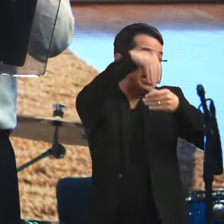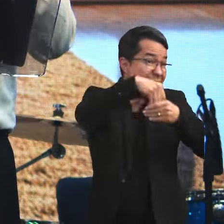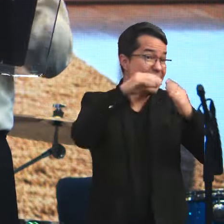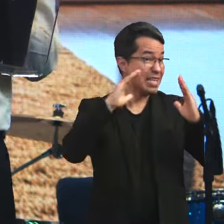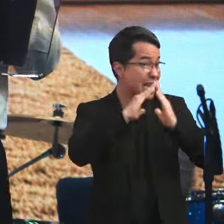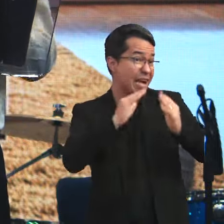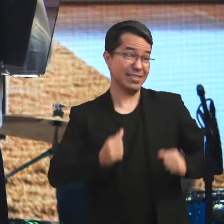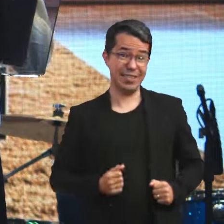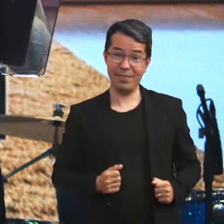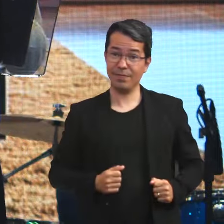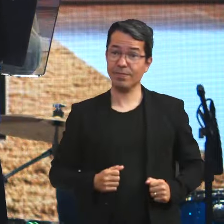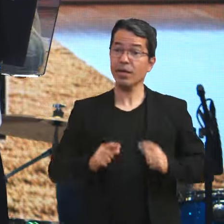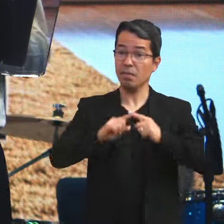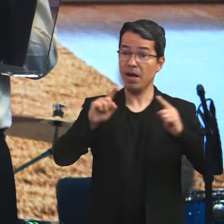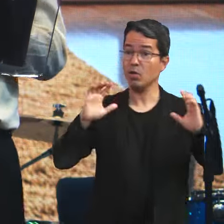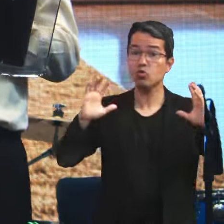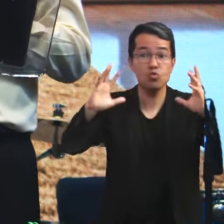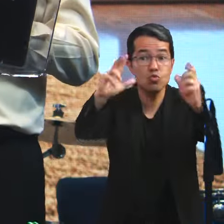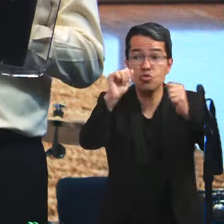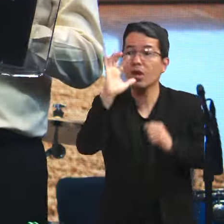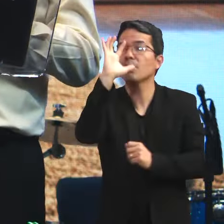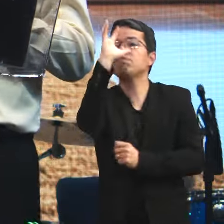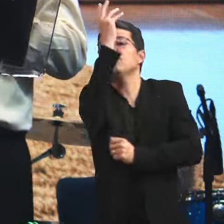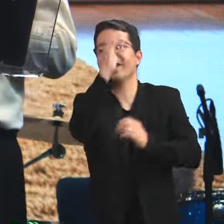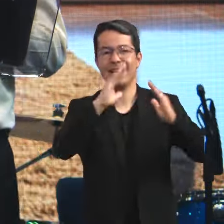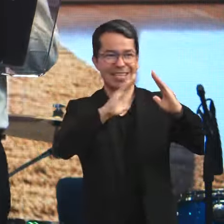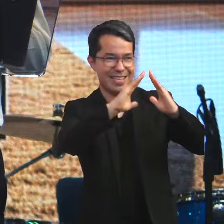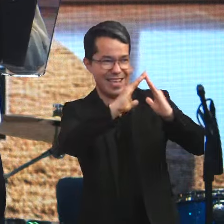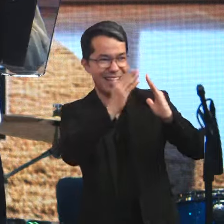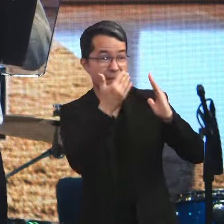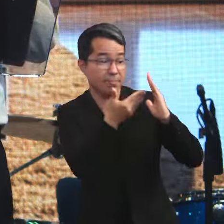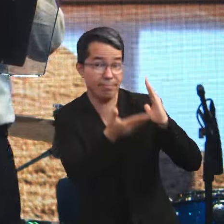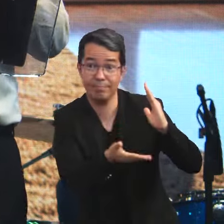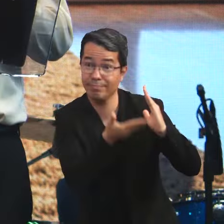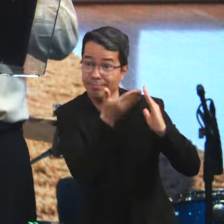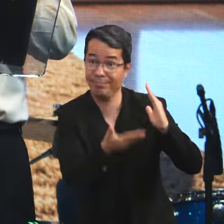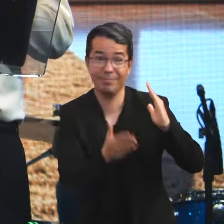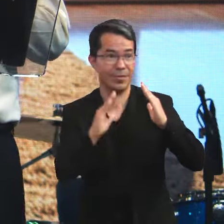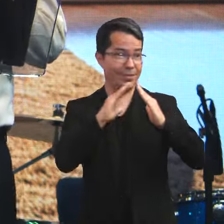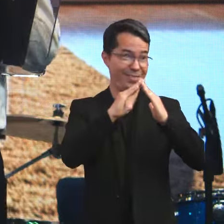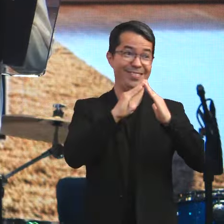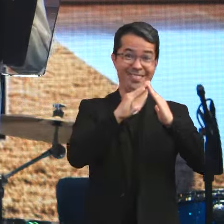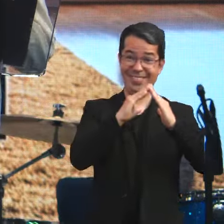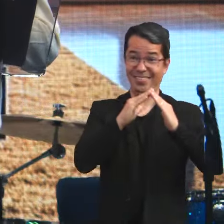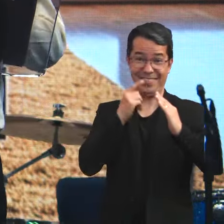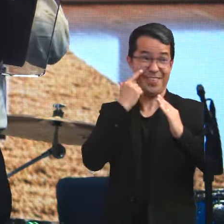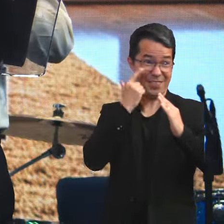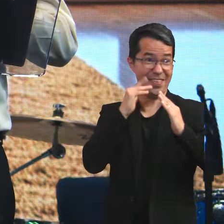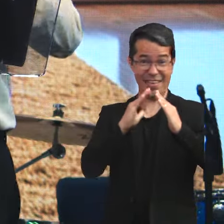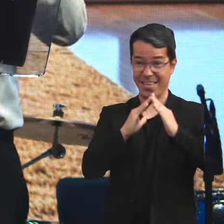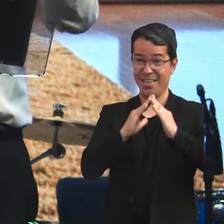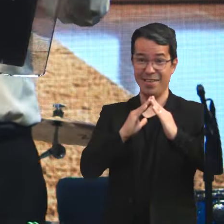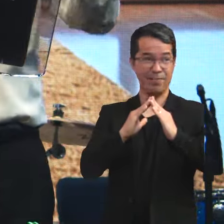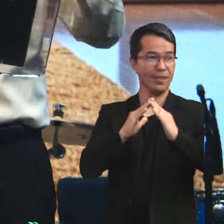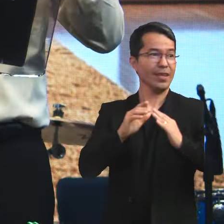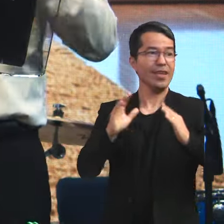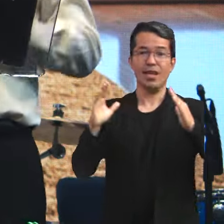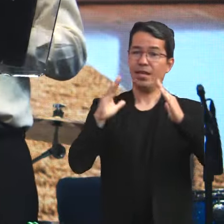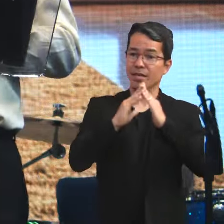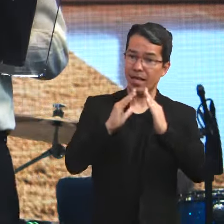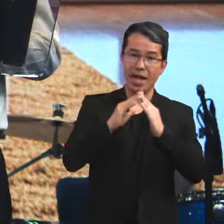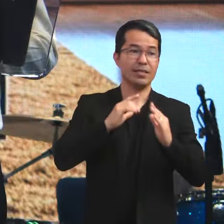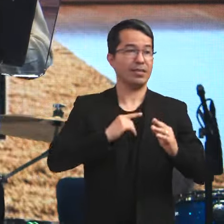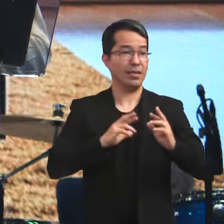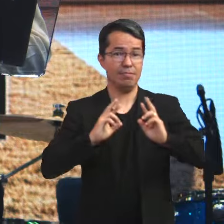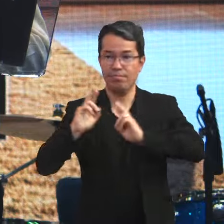eoso aconte ISO aconte dentro das casas ent veamos então vejamos casa est